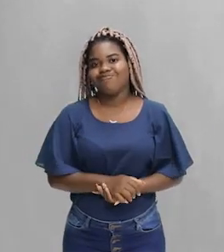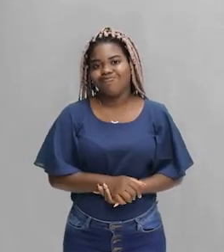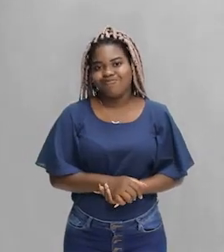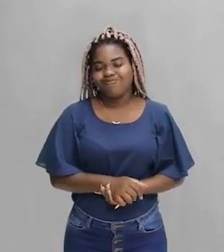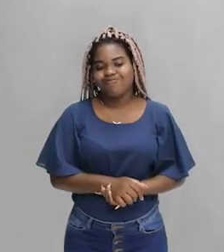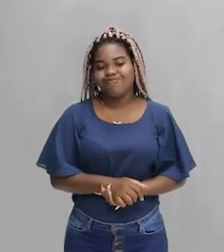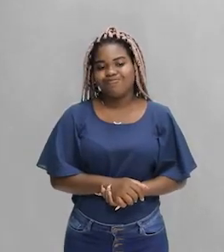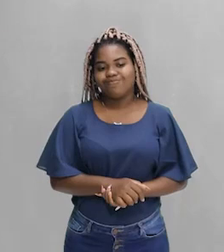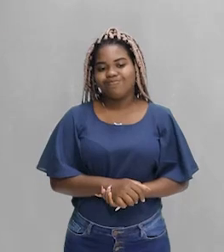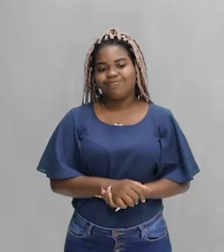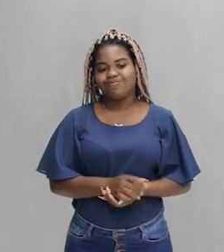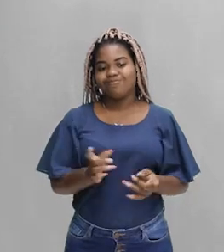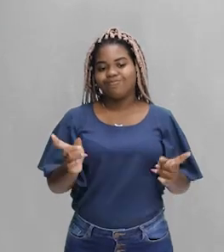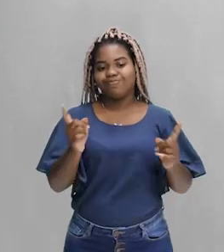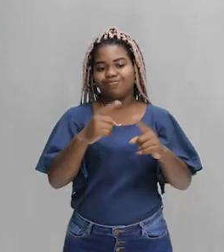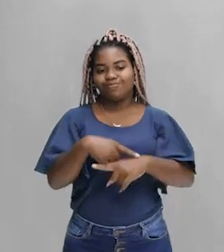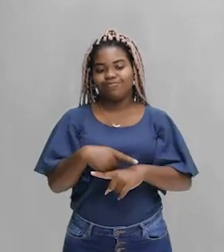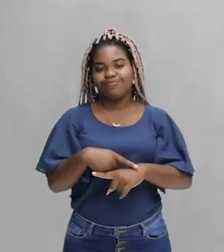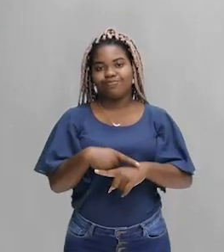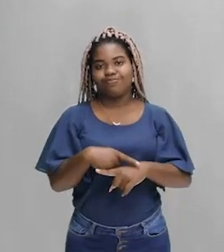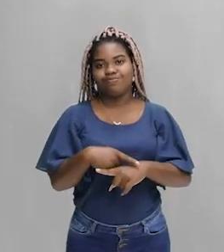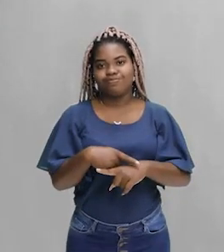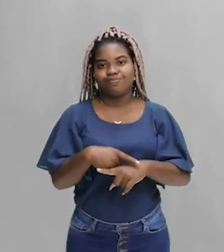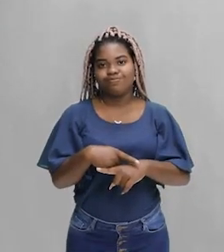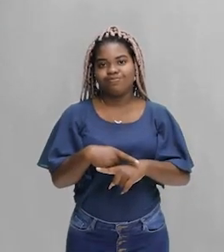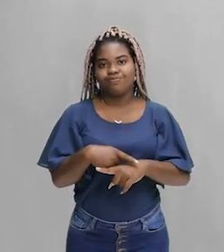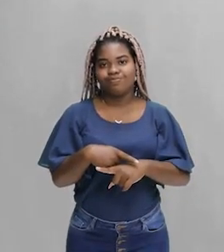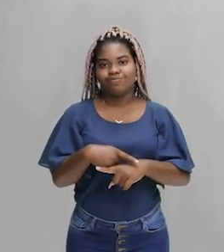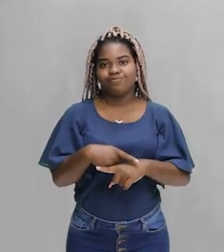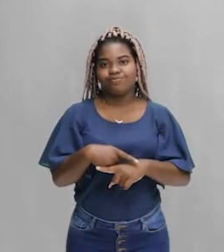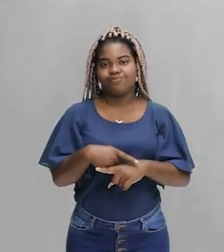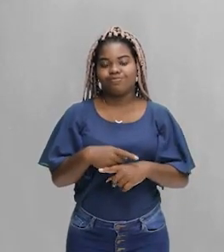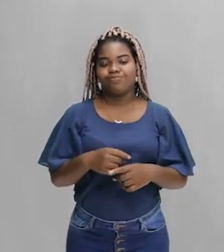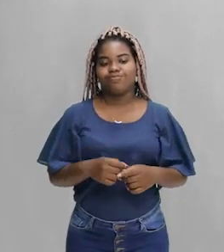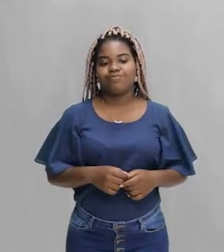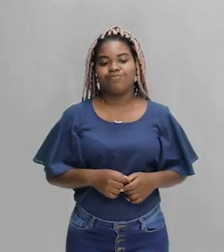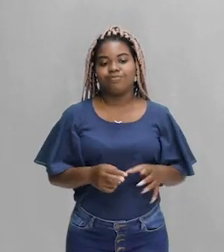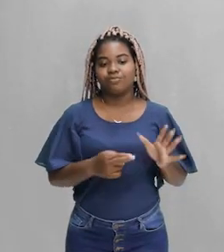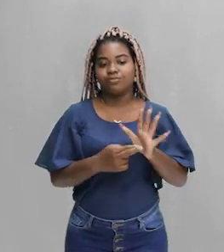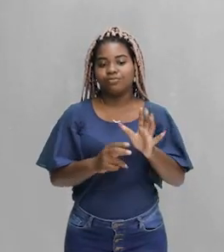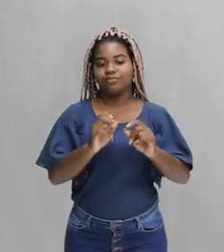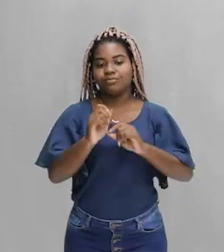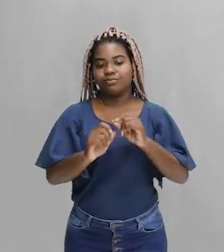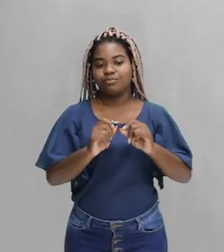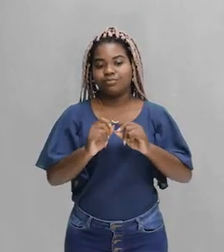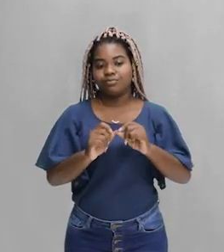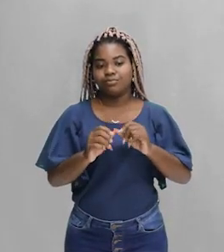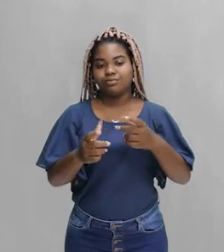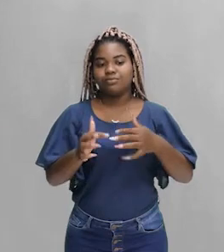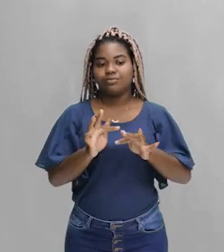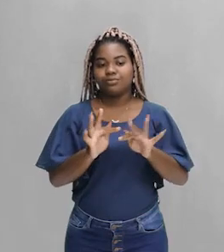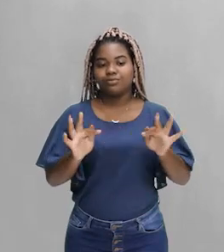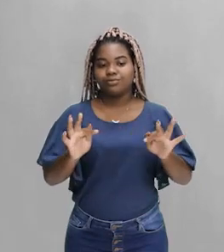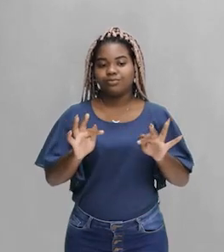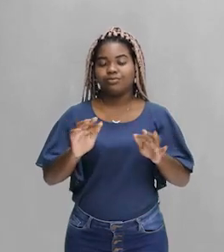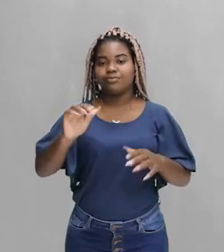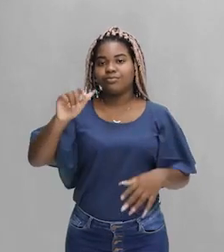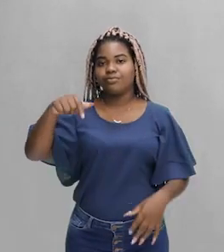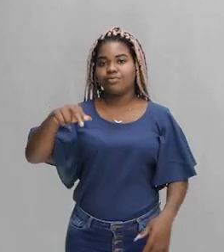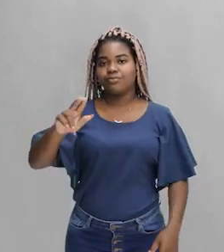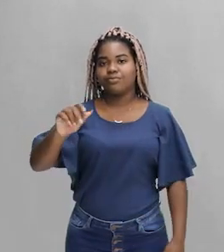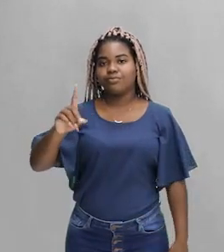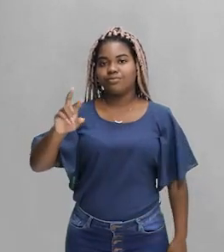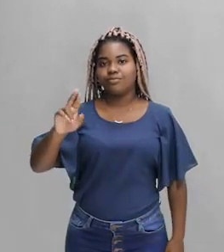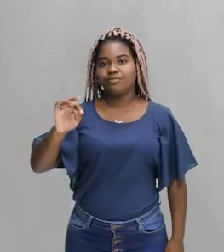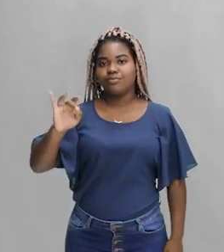tenho um número. Essa aqui, eu tenho certeza que você lembra quem é essa representação. Ela é representação de função quadrática. E aqui a gente não